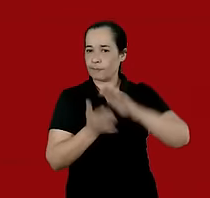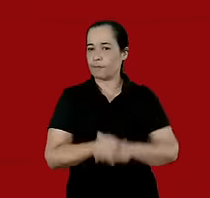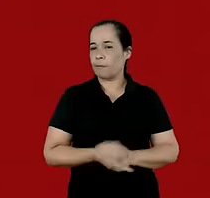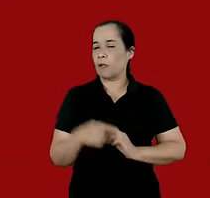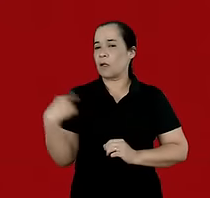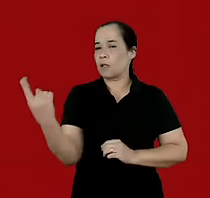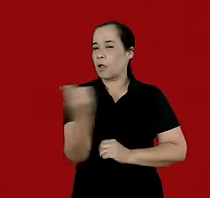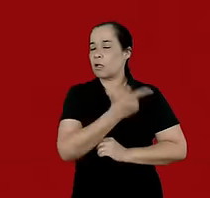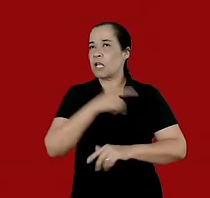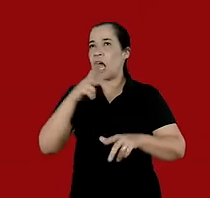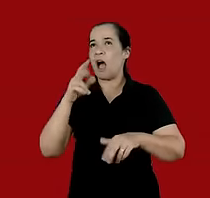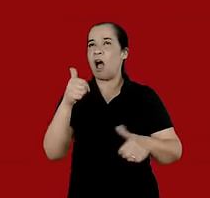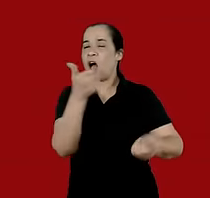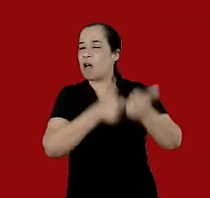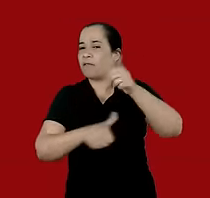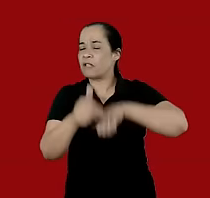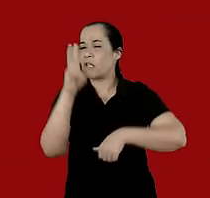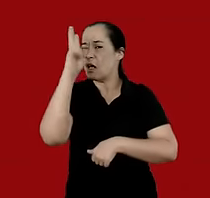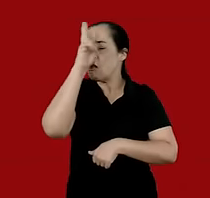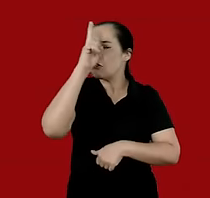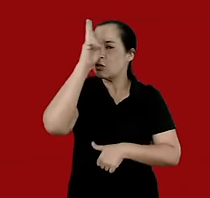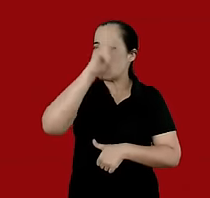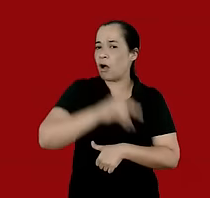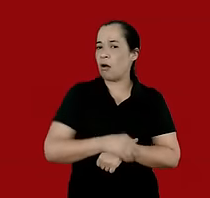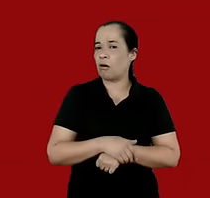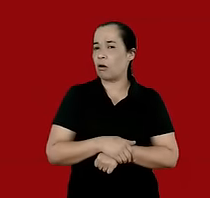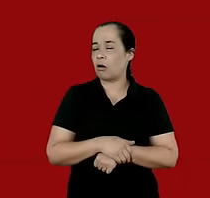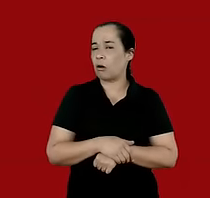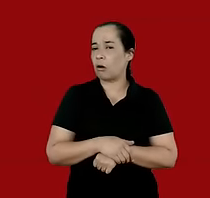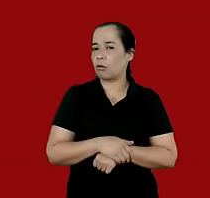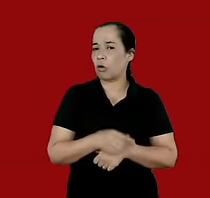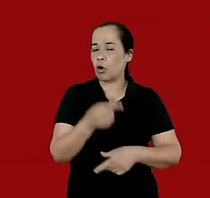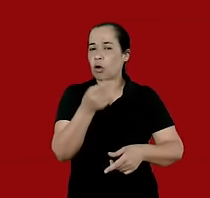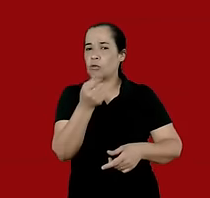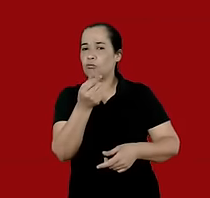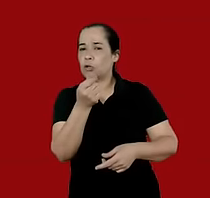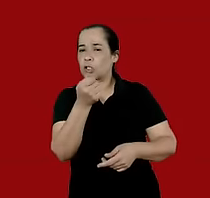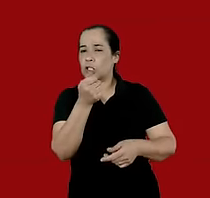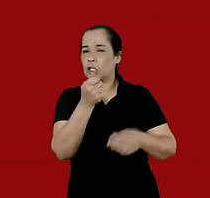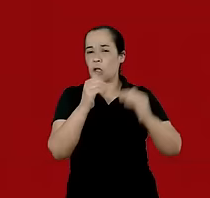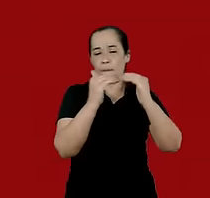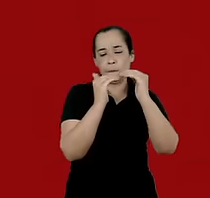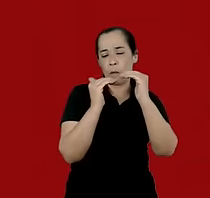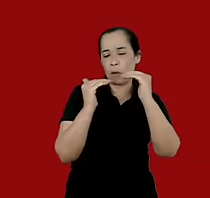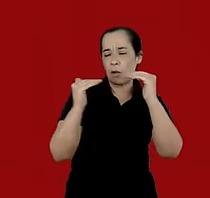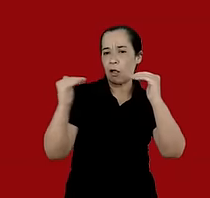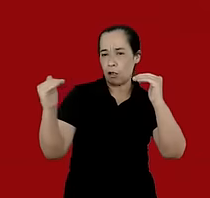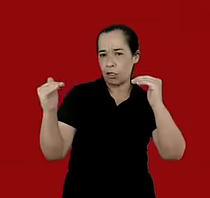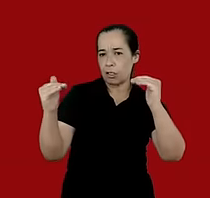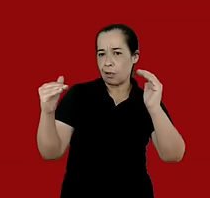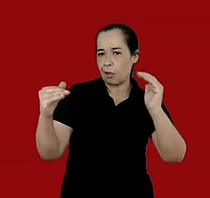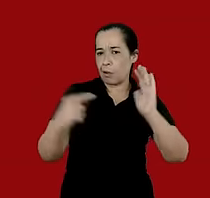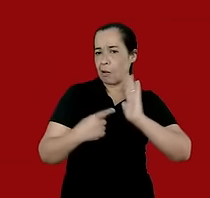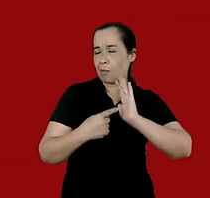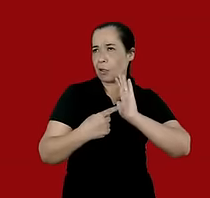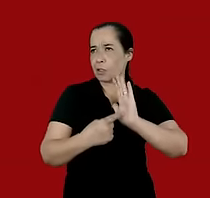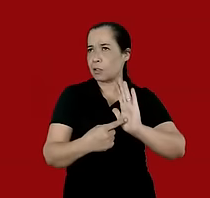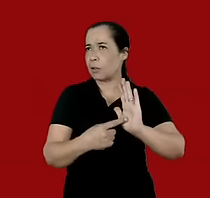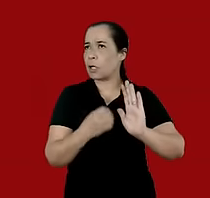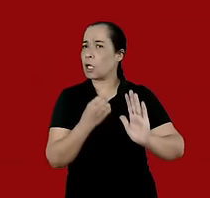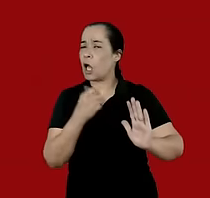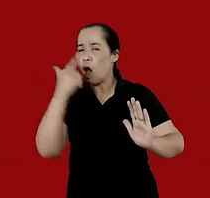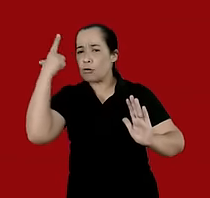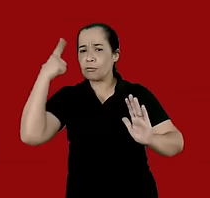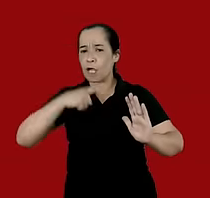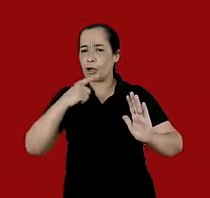histórica e os vê os títulos de renda fixa eles históricamente performam muito bem no processo de queda de juros então a